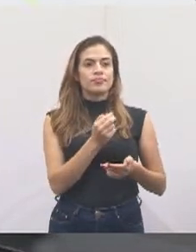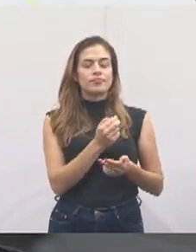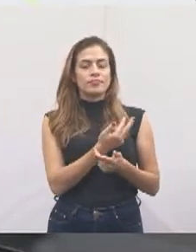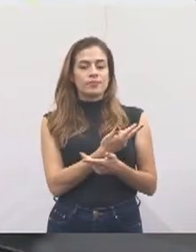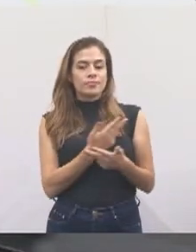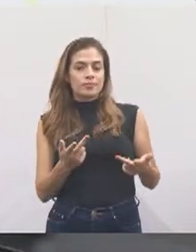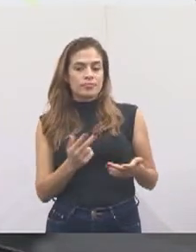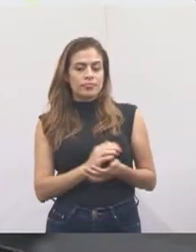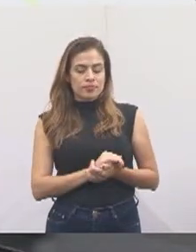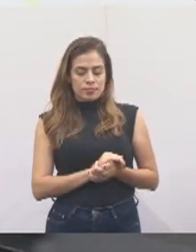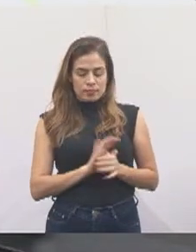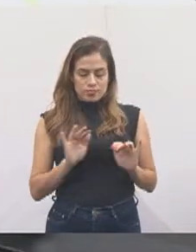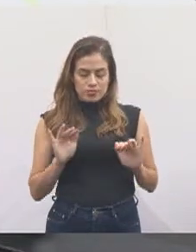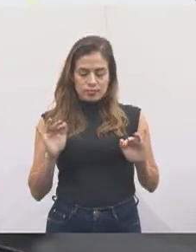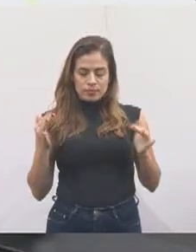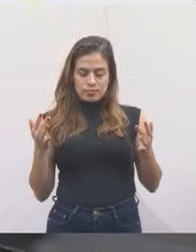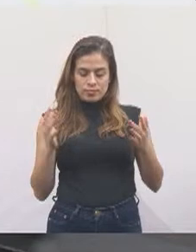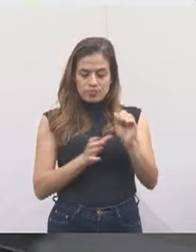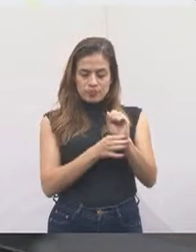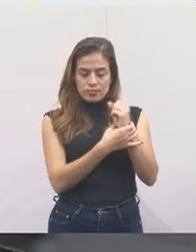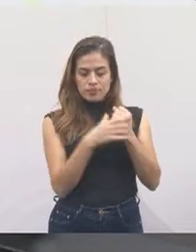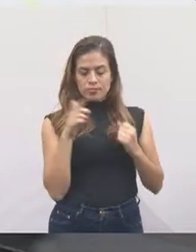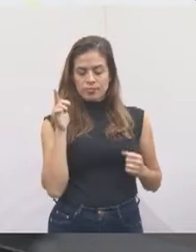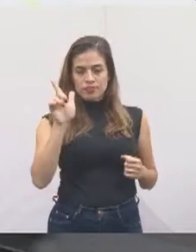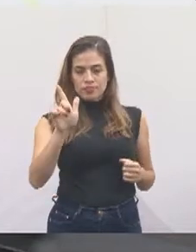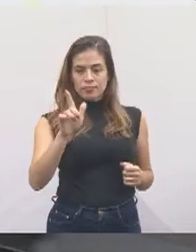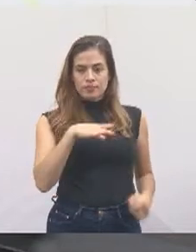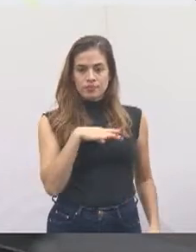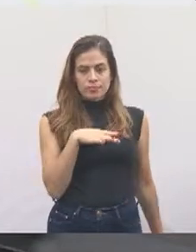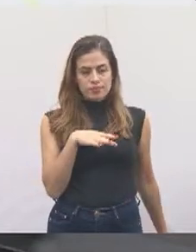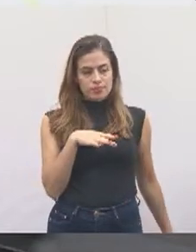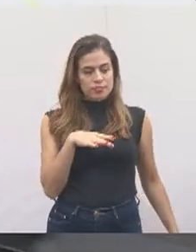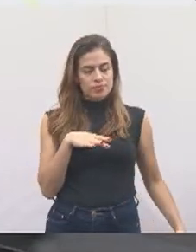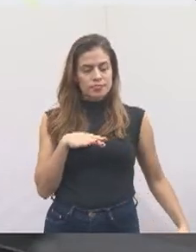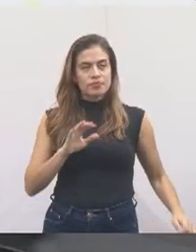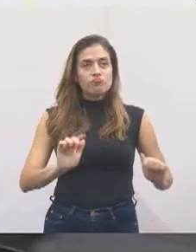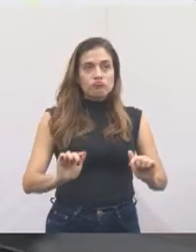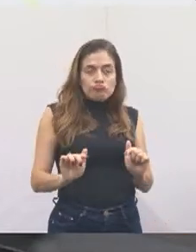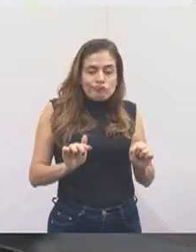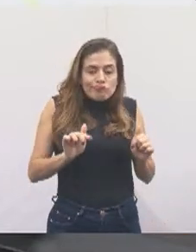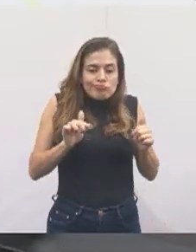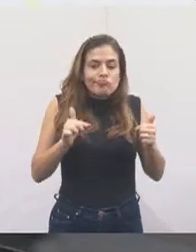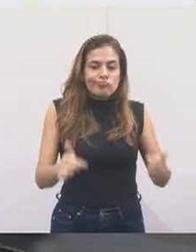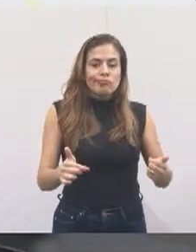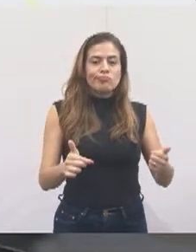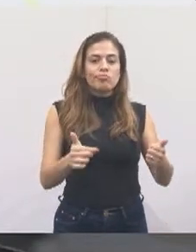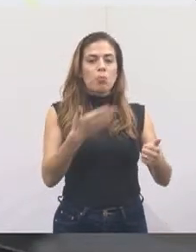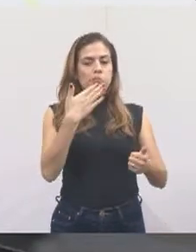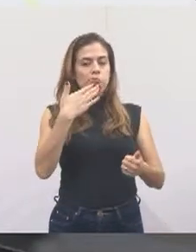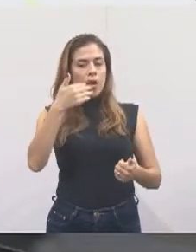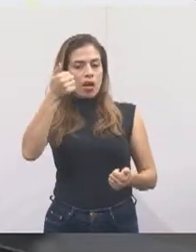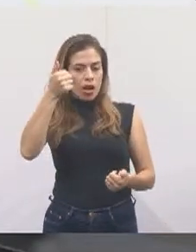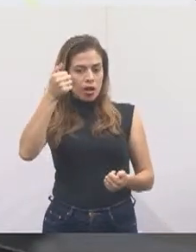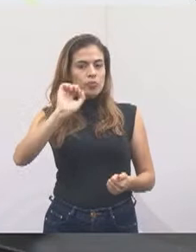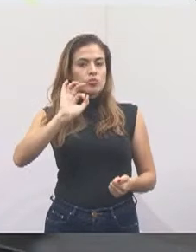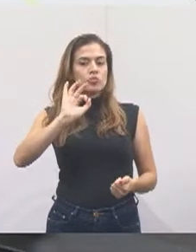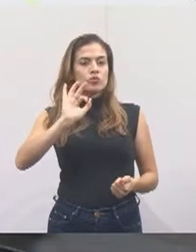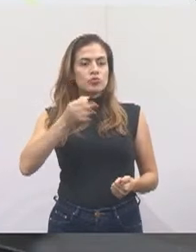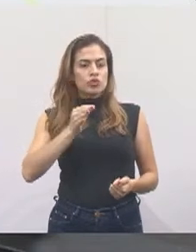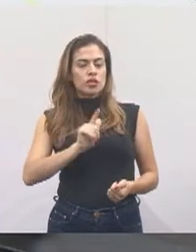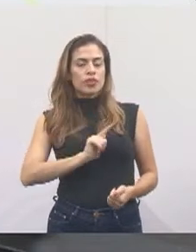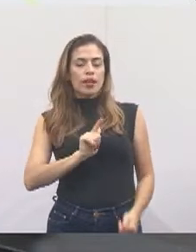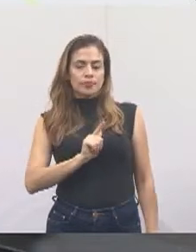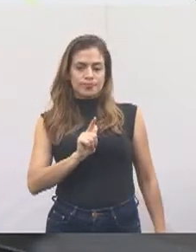segurança em nossa cidade assim como tem se esforçado em primeira primorar e já existente para